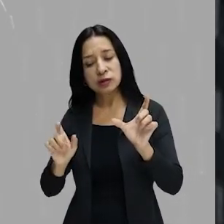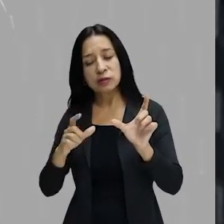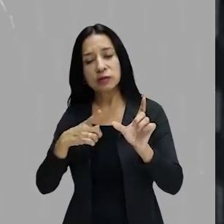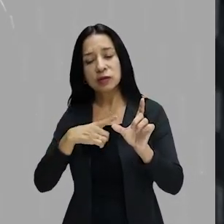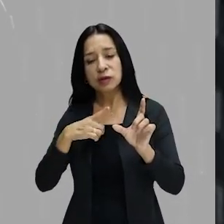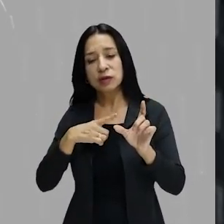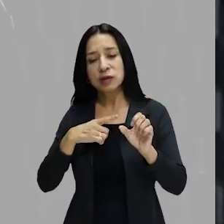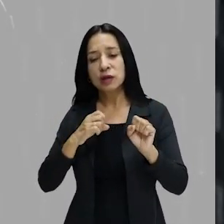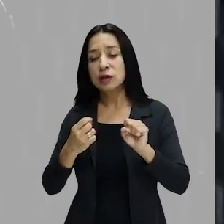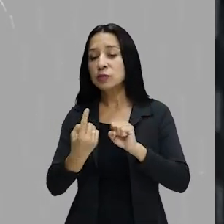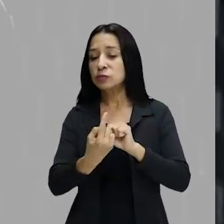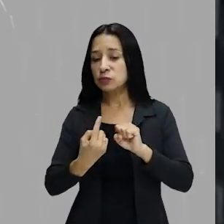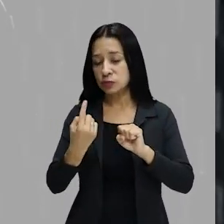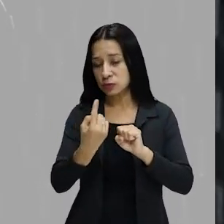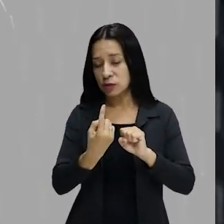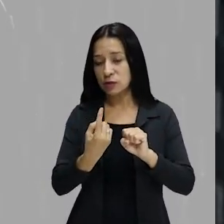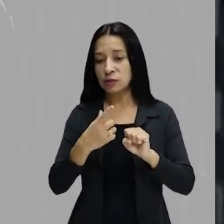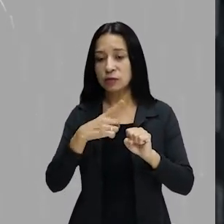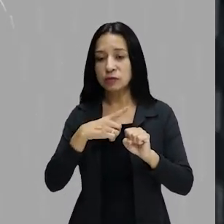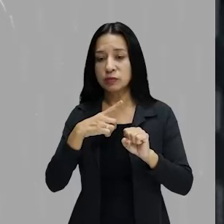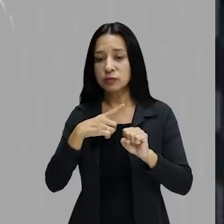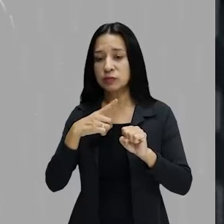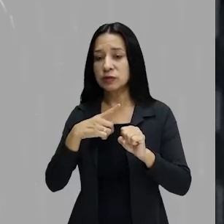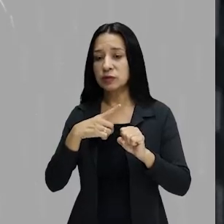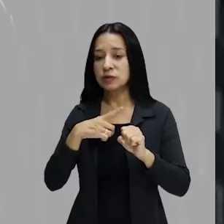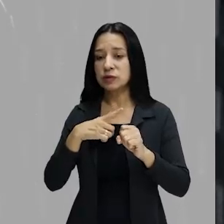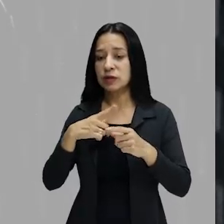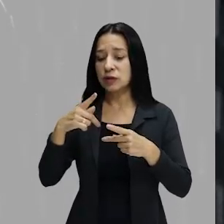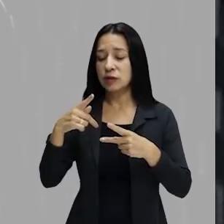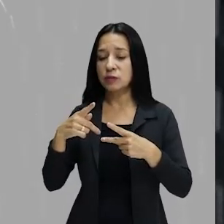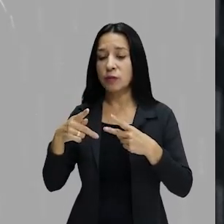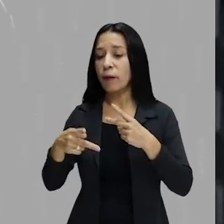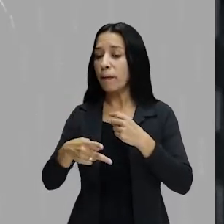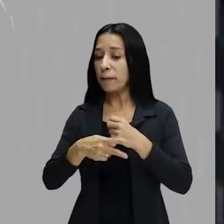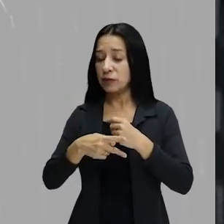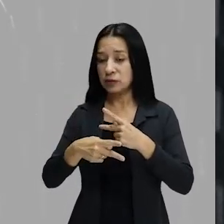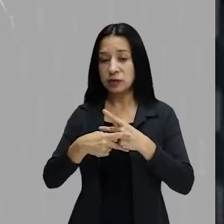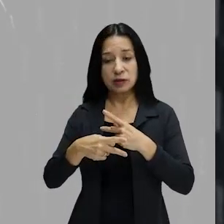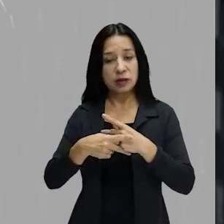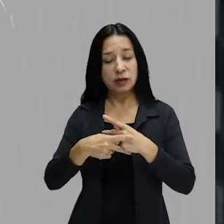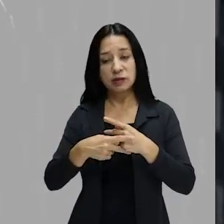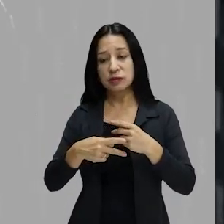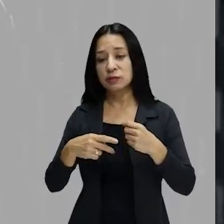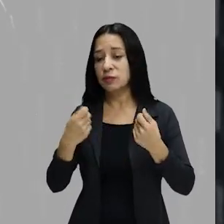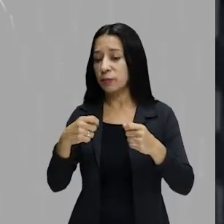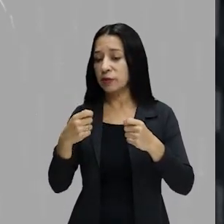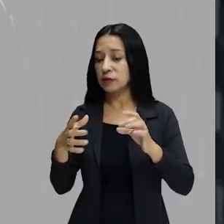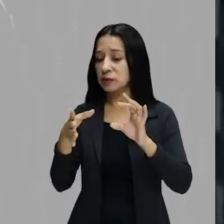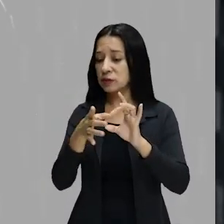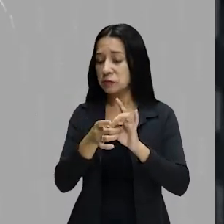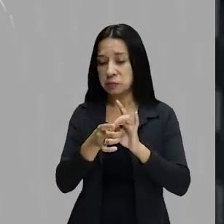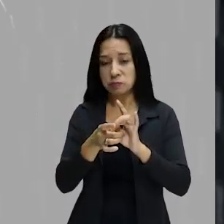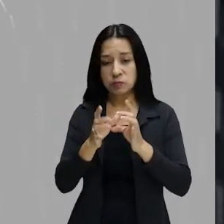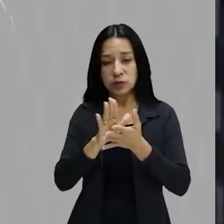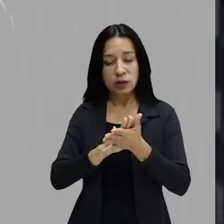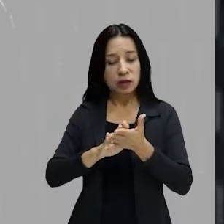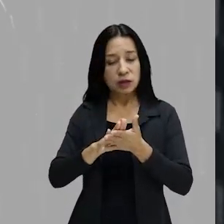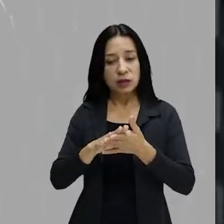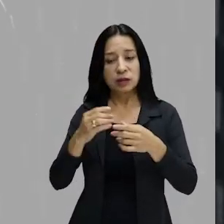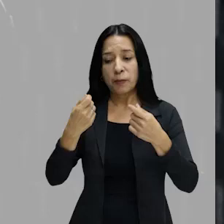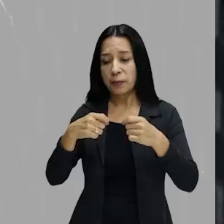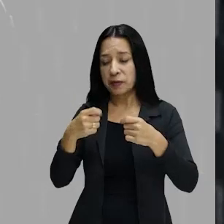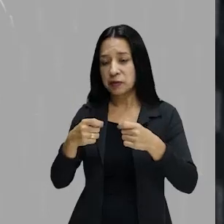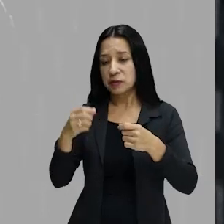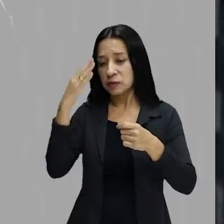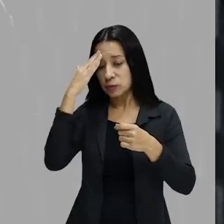que tem um predicado, eu não tenho que complementar mais nada para que haja entendimento. Então, aqui eu estou